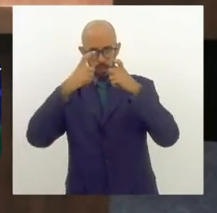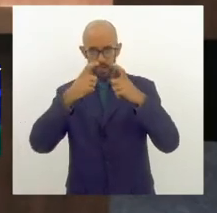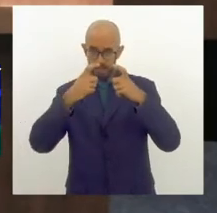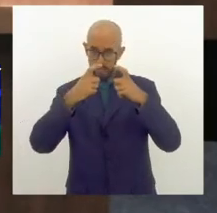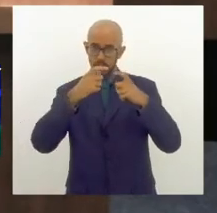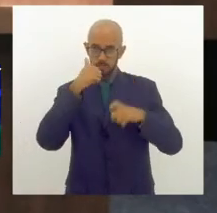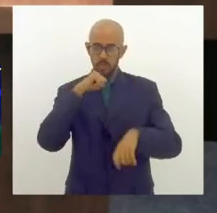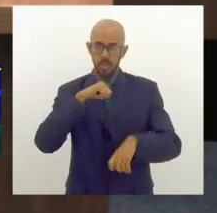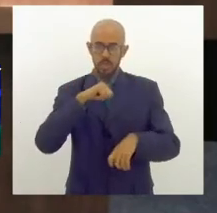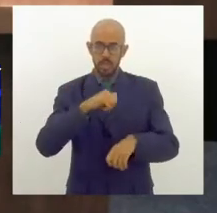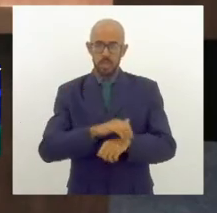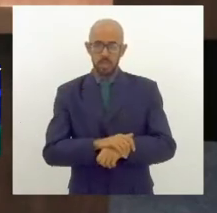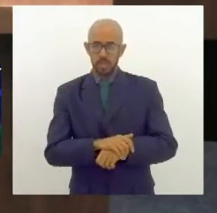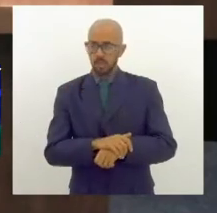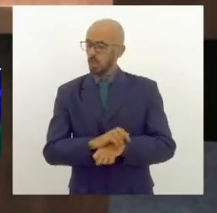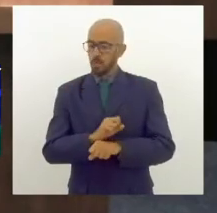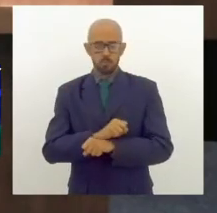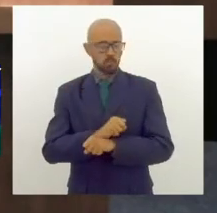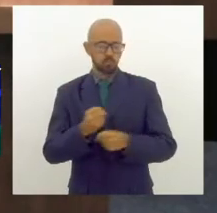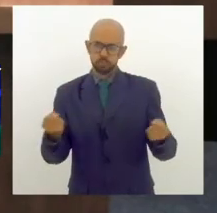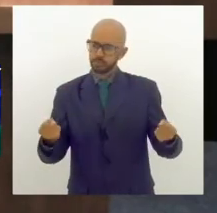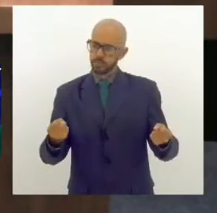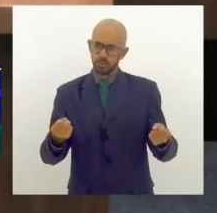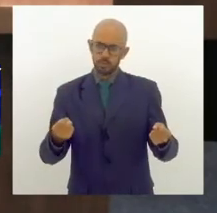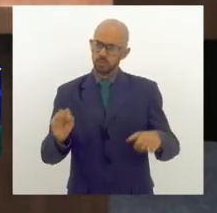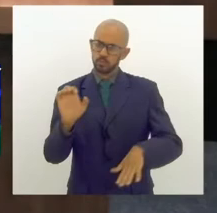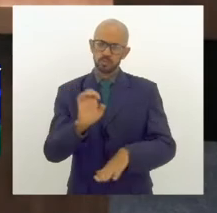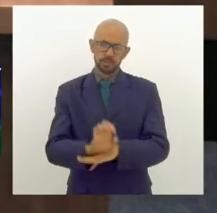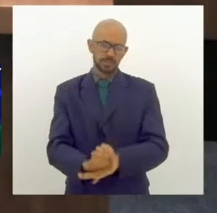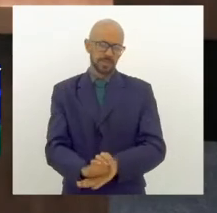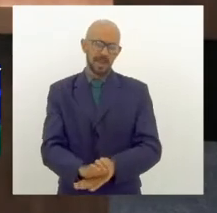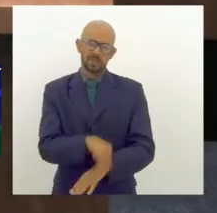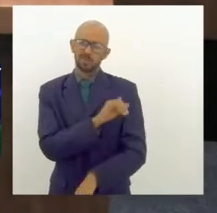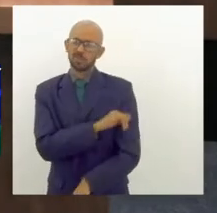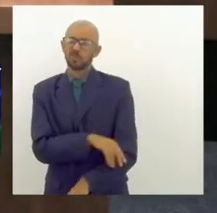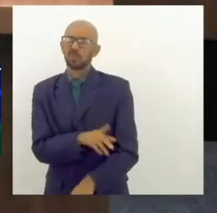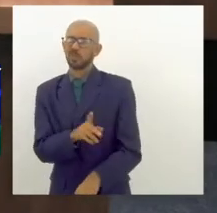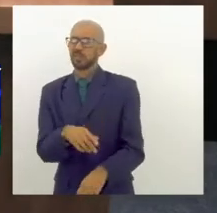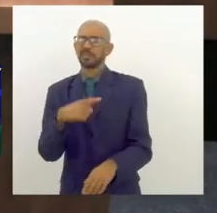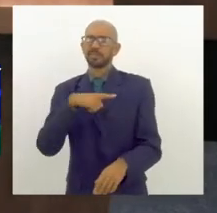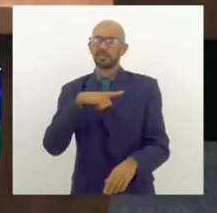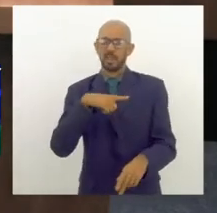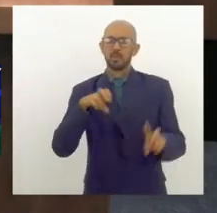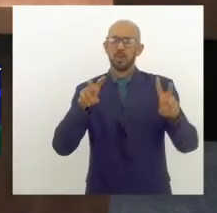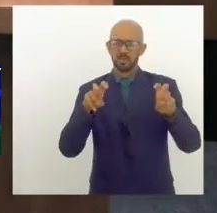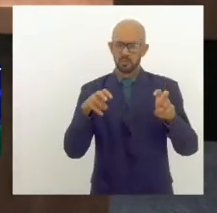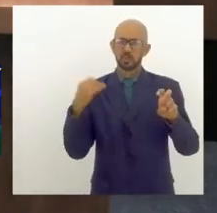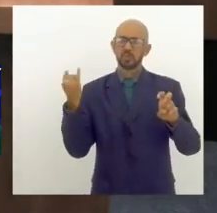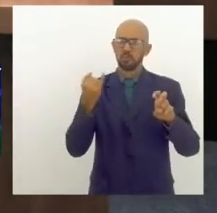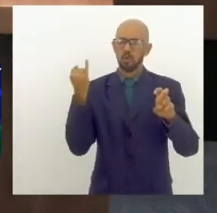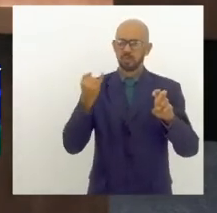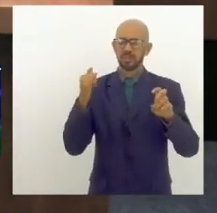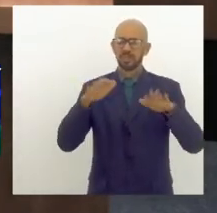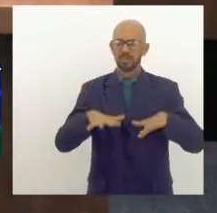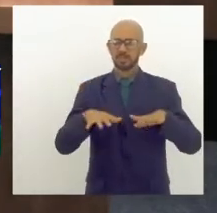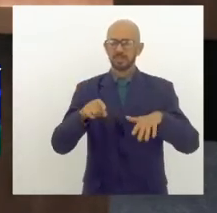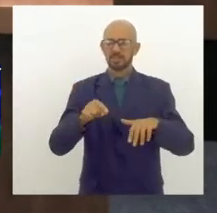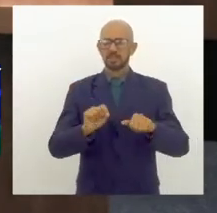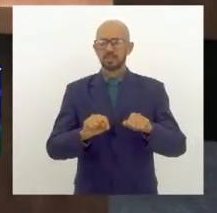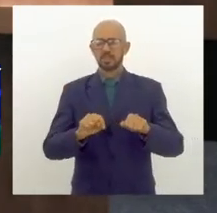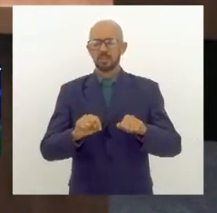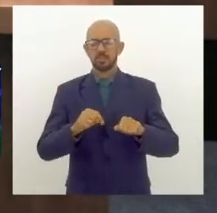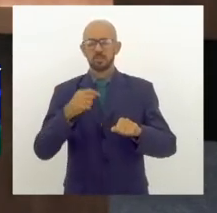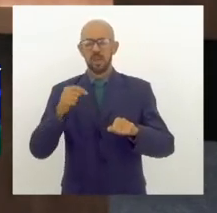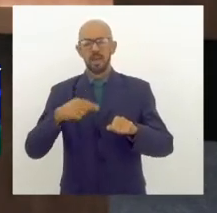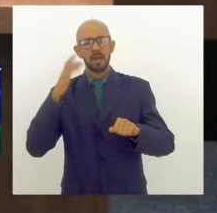inadmissível estarmos num Estado onde trata um assunto de tanta importância como esse, como uma